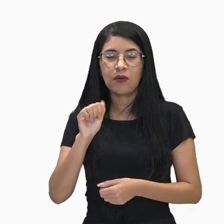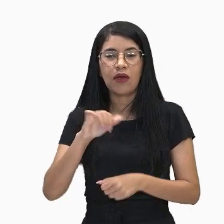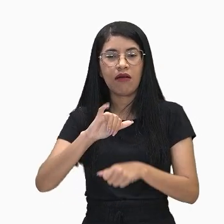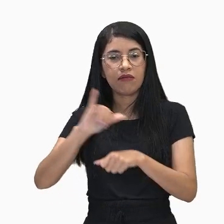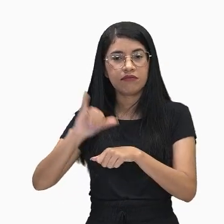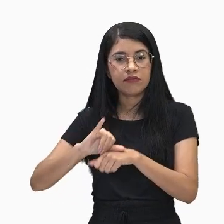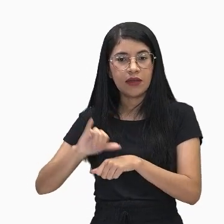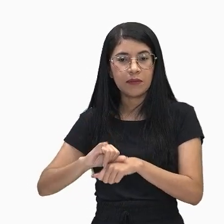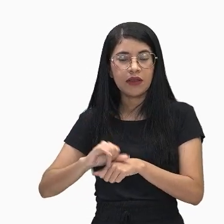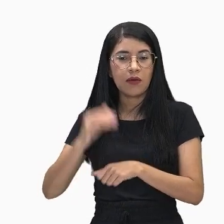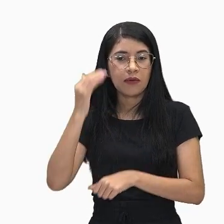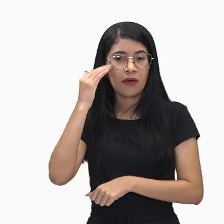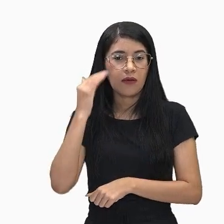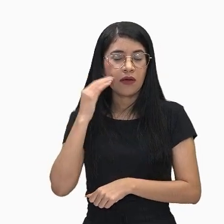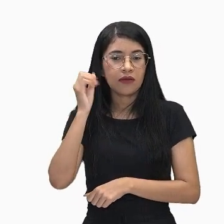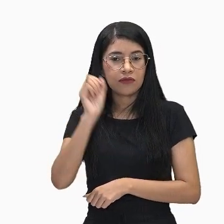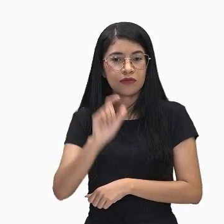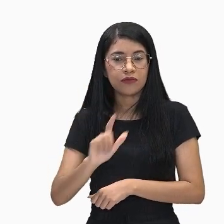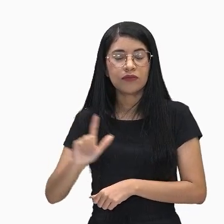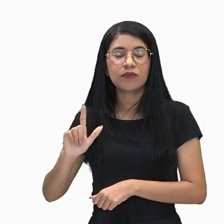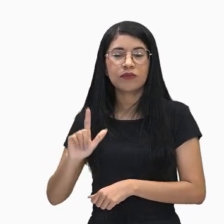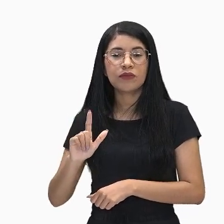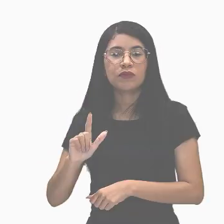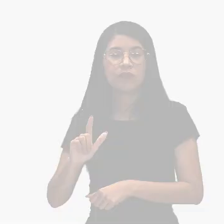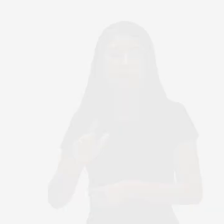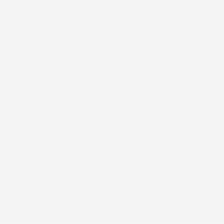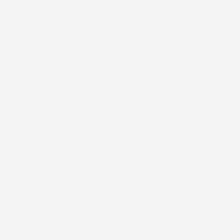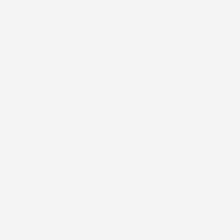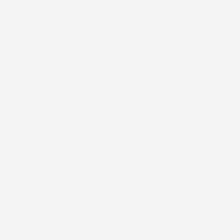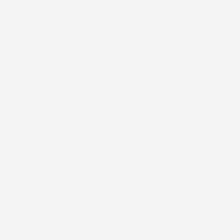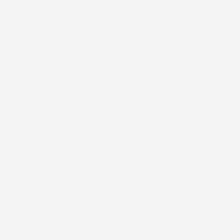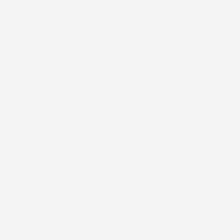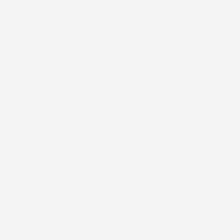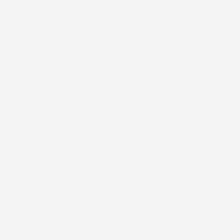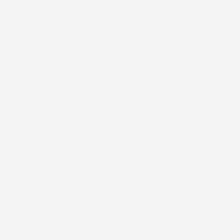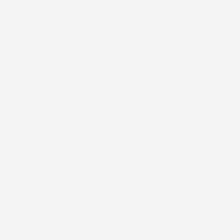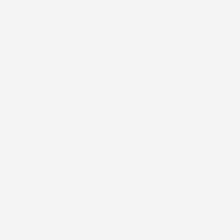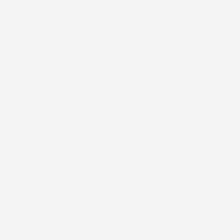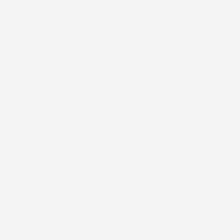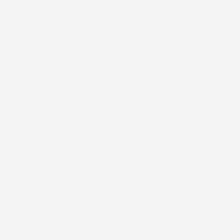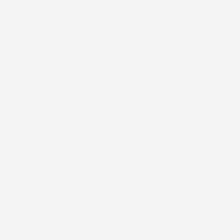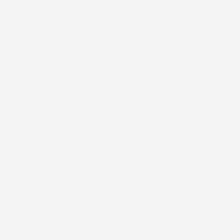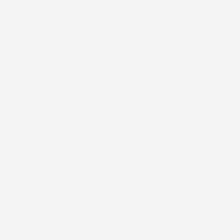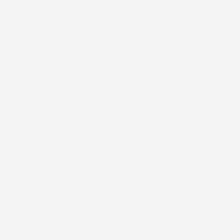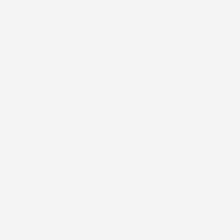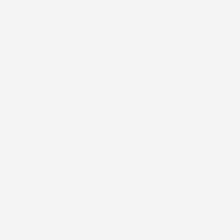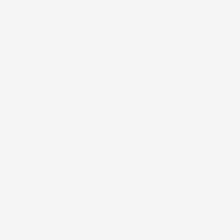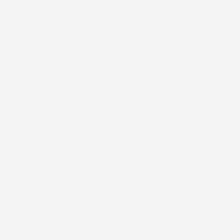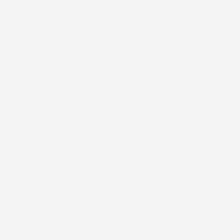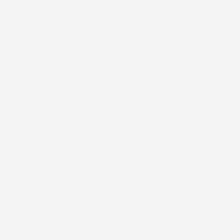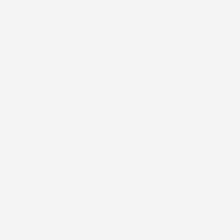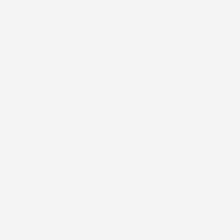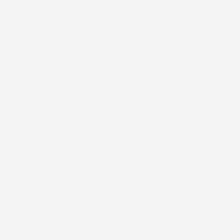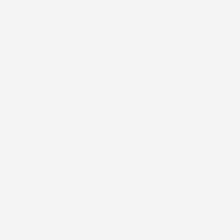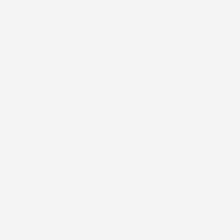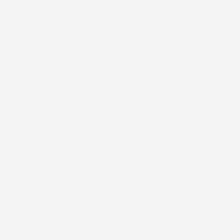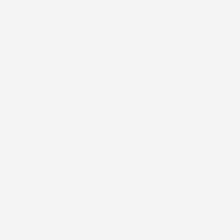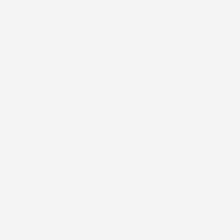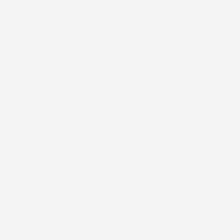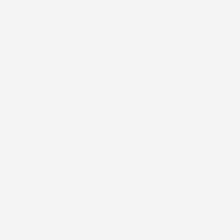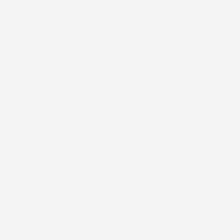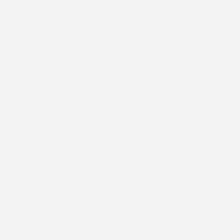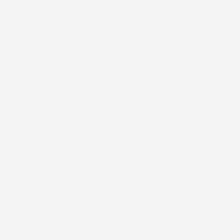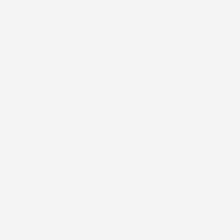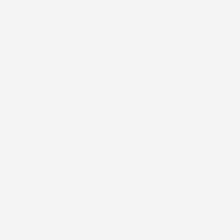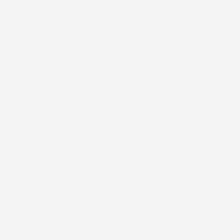criticar muito as ações governamentais que mantiveram os Estados Unidos em uma guerra que, obviamente, não era diretamente